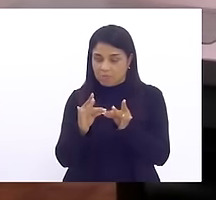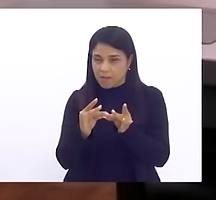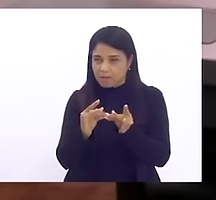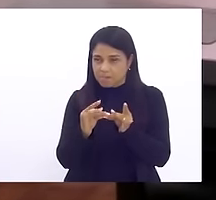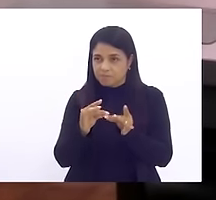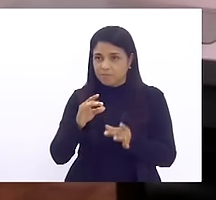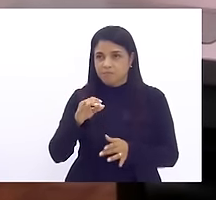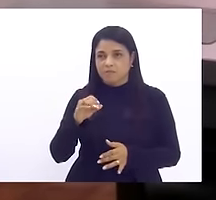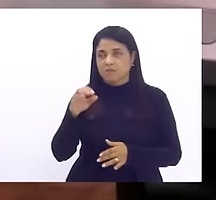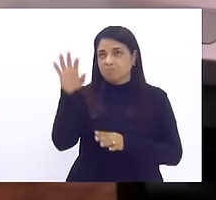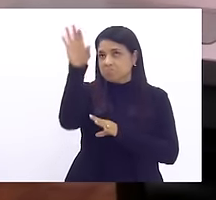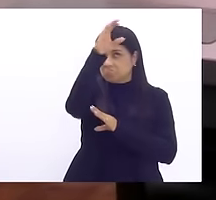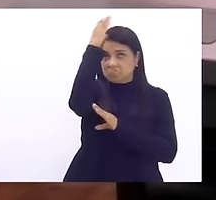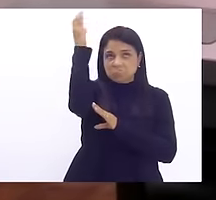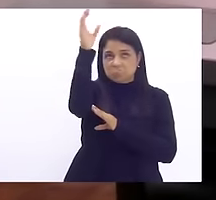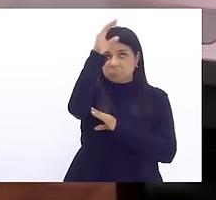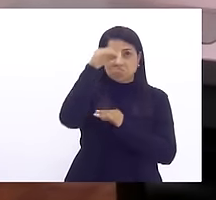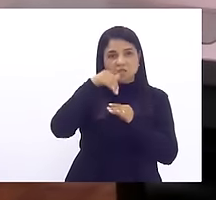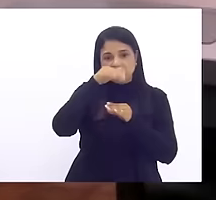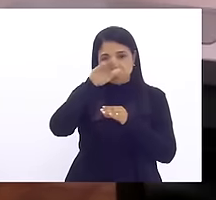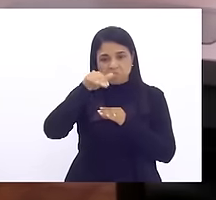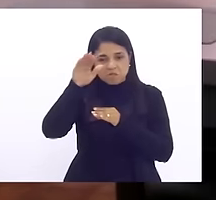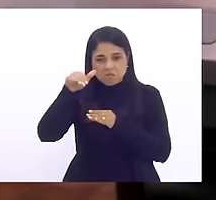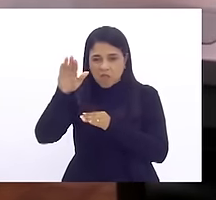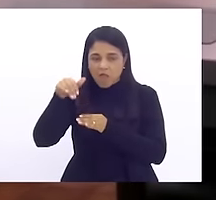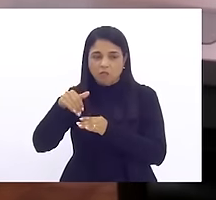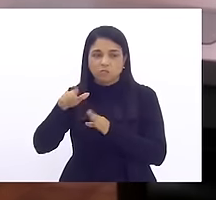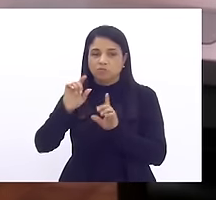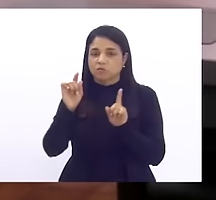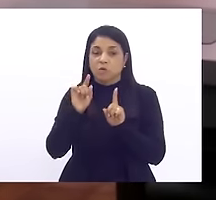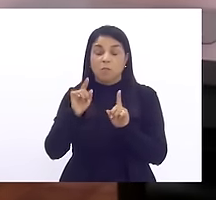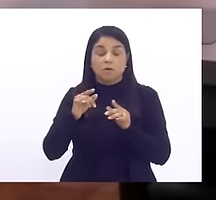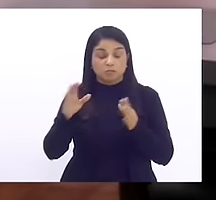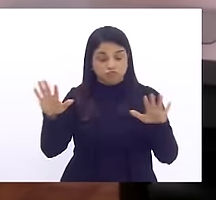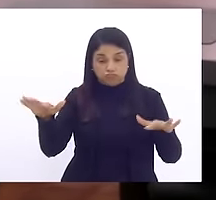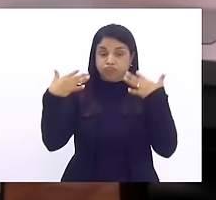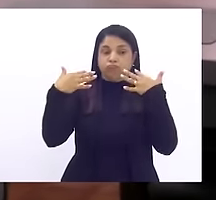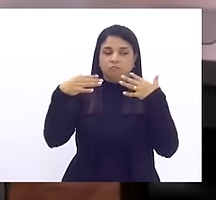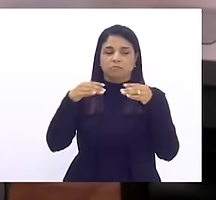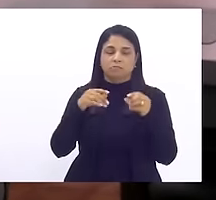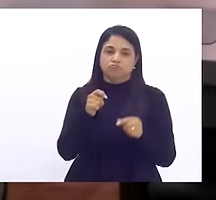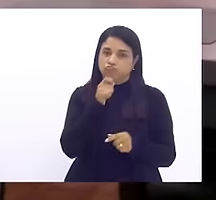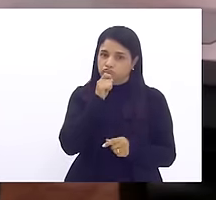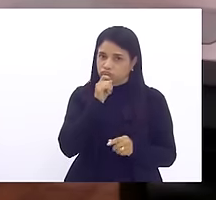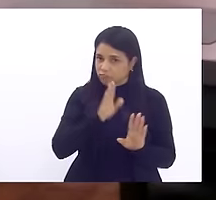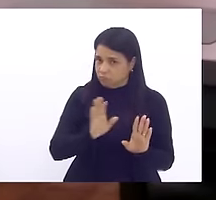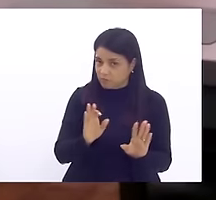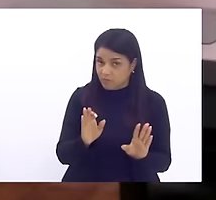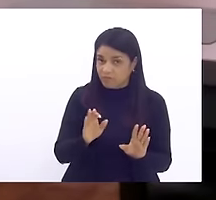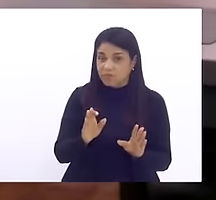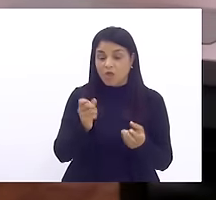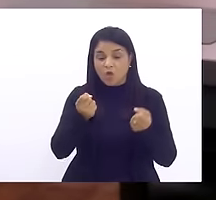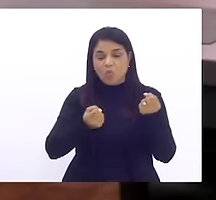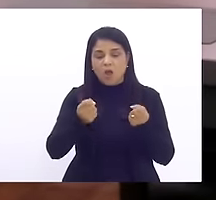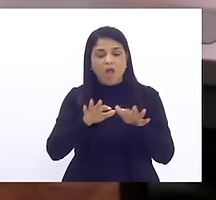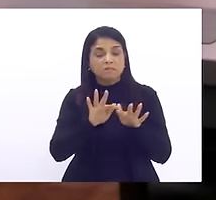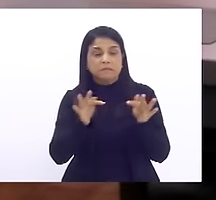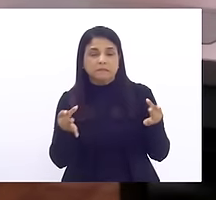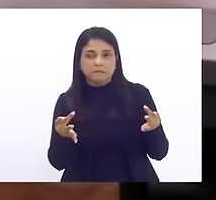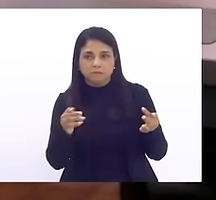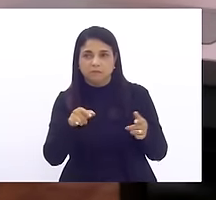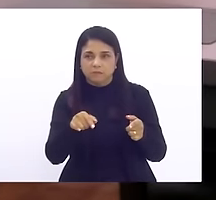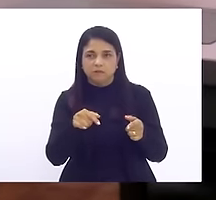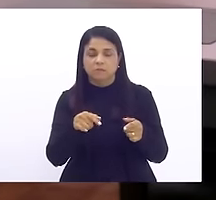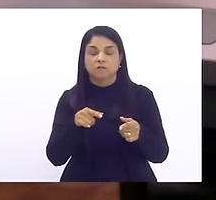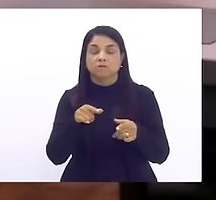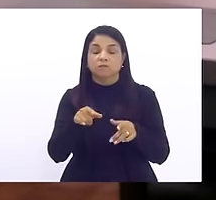com giroflex e preso em cima justamente para não chamar atenção o que no final das contas que o crime organizado faz o que passar